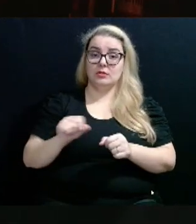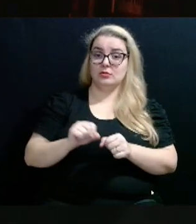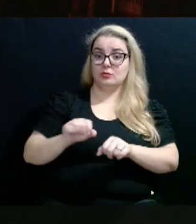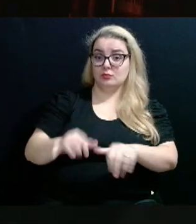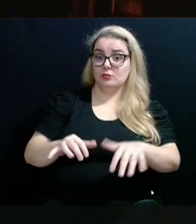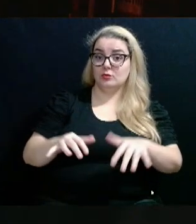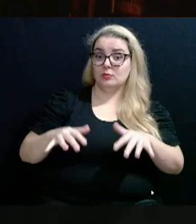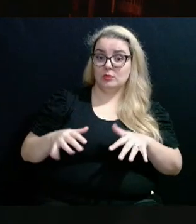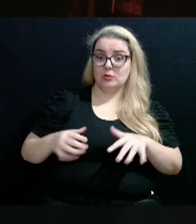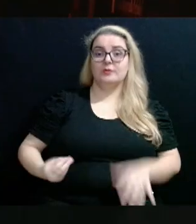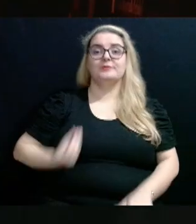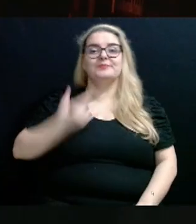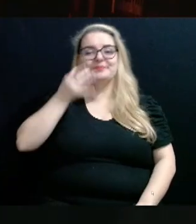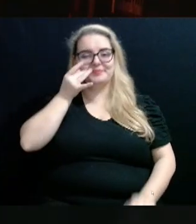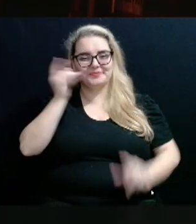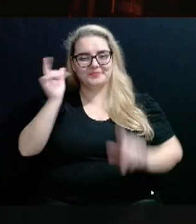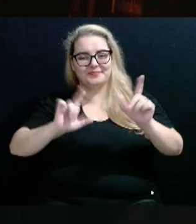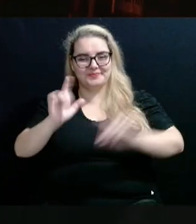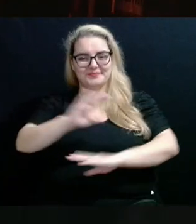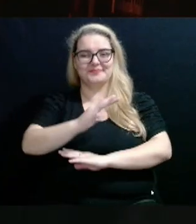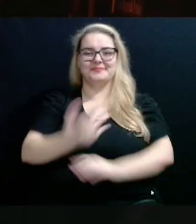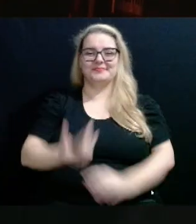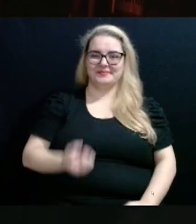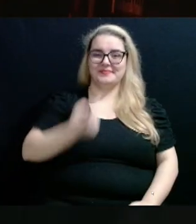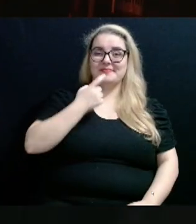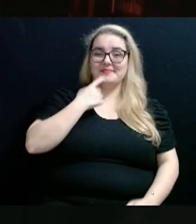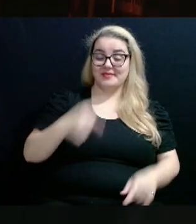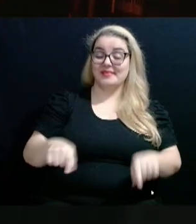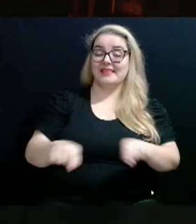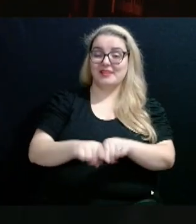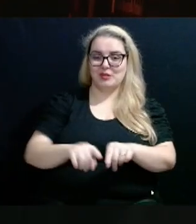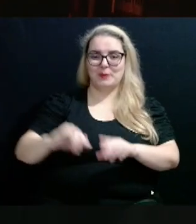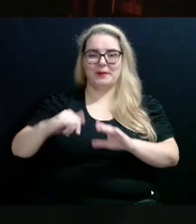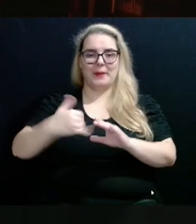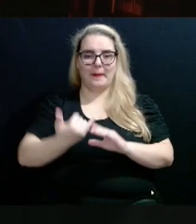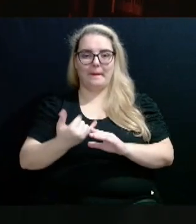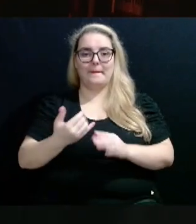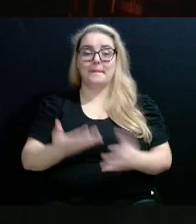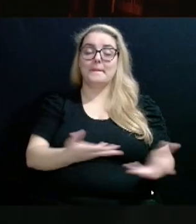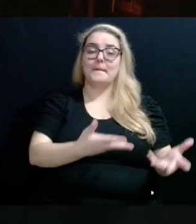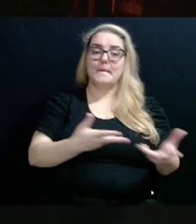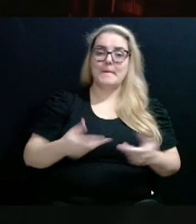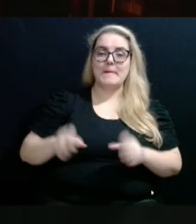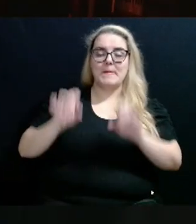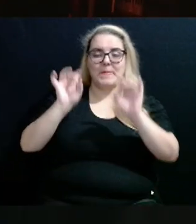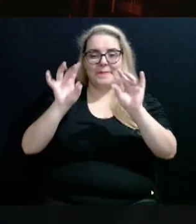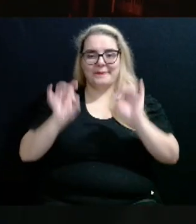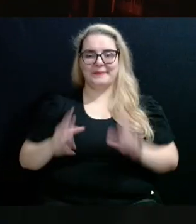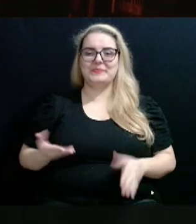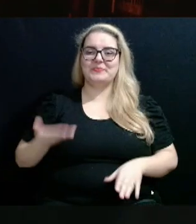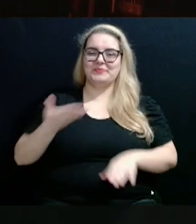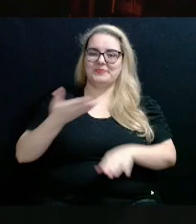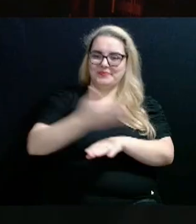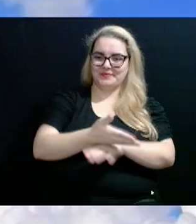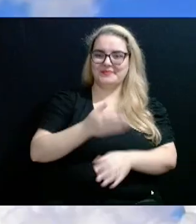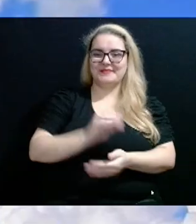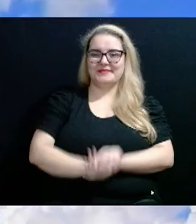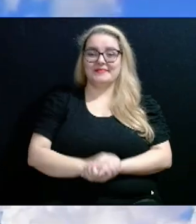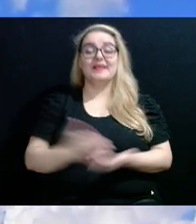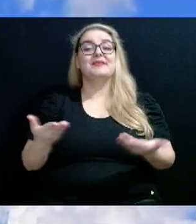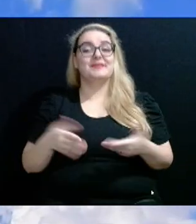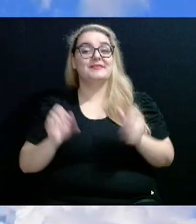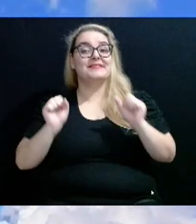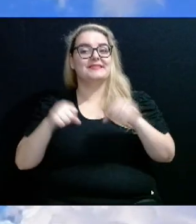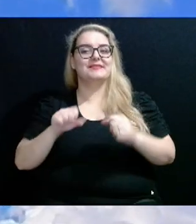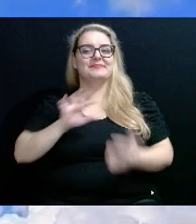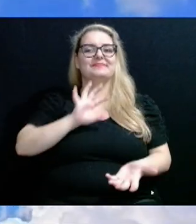Câmara Campinas e também pelo YouTube. Você é convidado especial para participar. E agora sim, previsão do tempo. Ficou frio